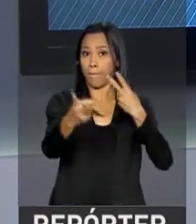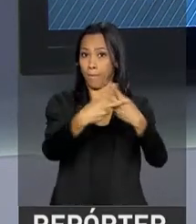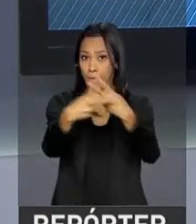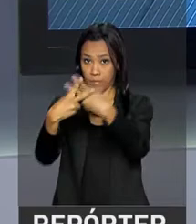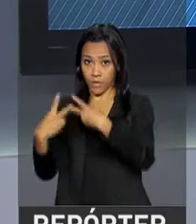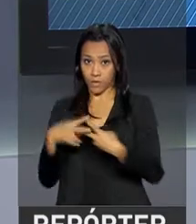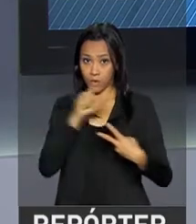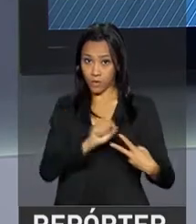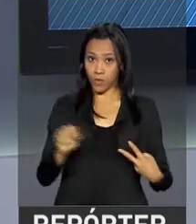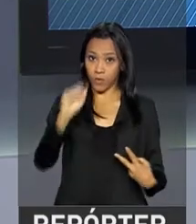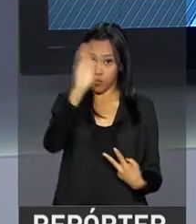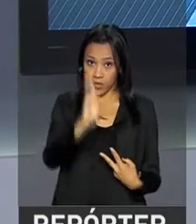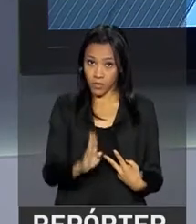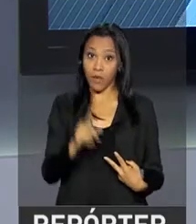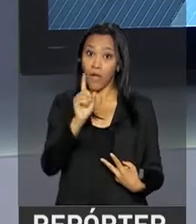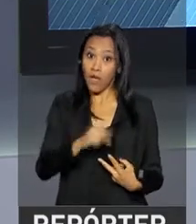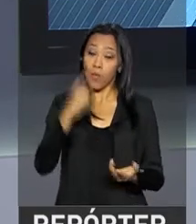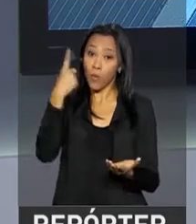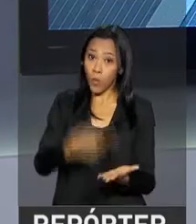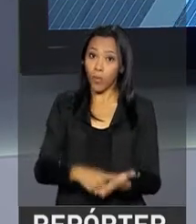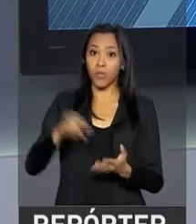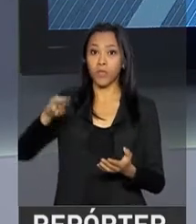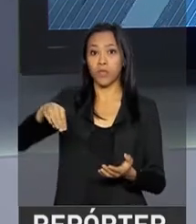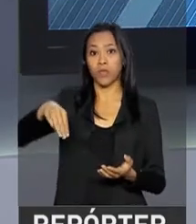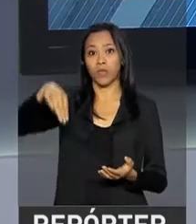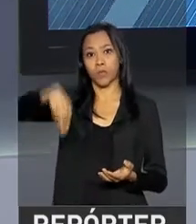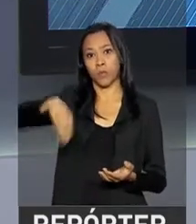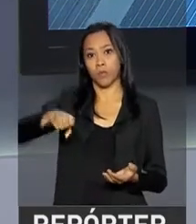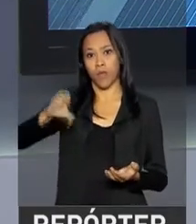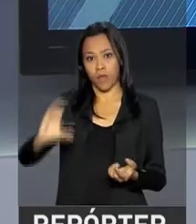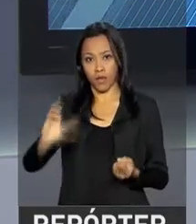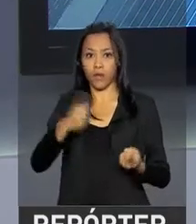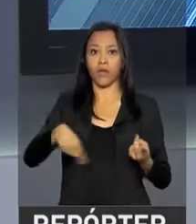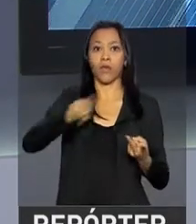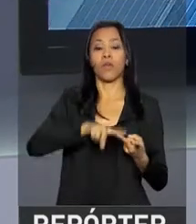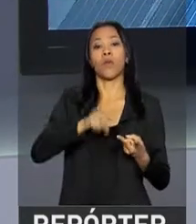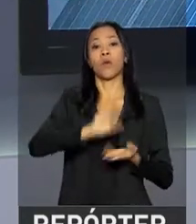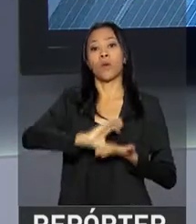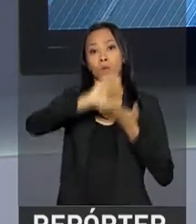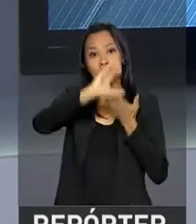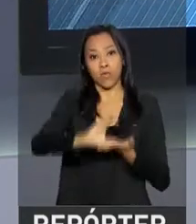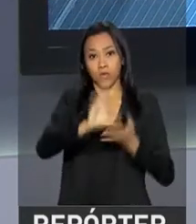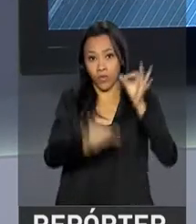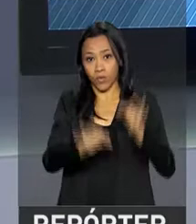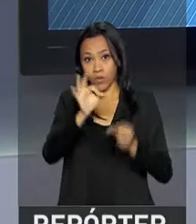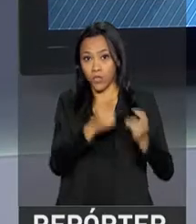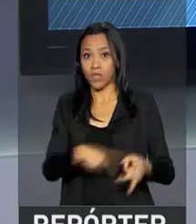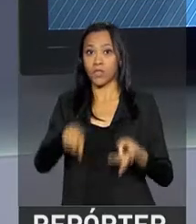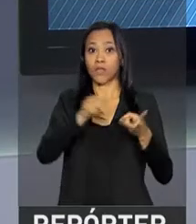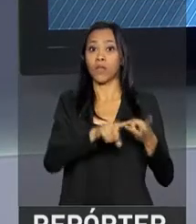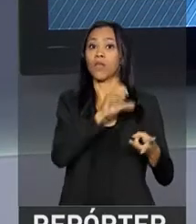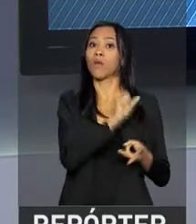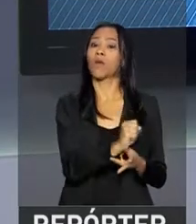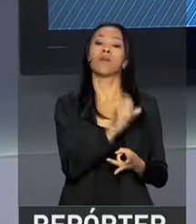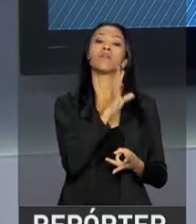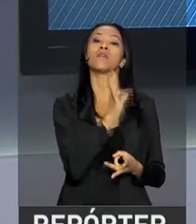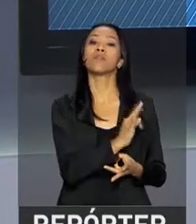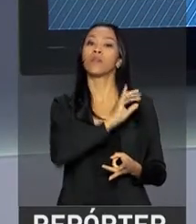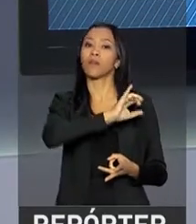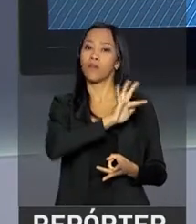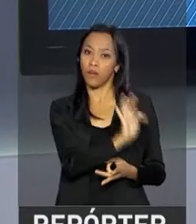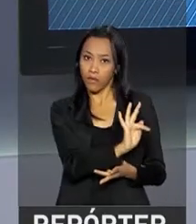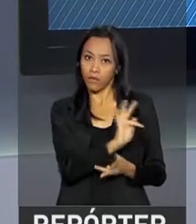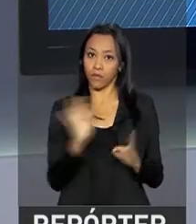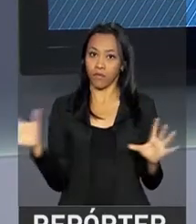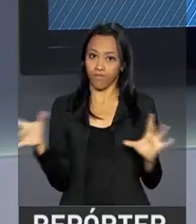assinado no ano passado entre o mec o conselho nacional de justiça e ao supremo tribunal federal no levantamento do ministério da